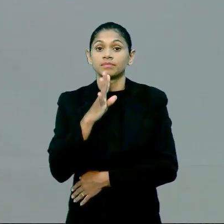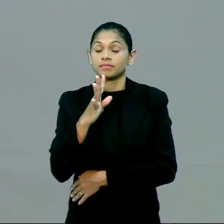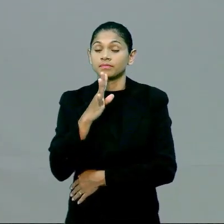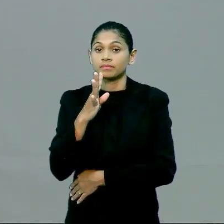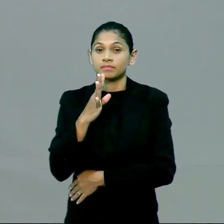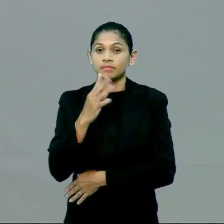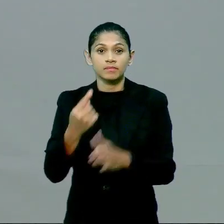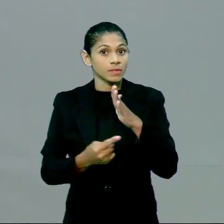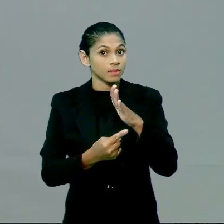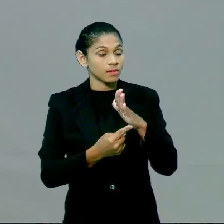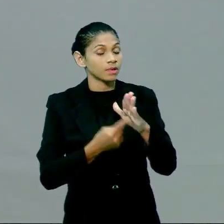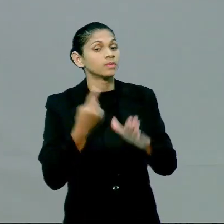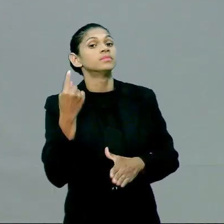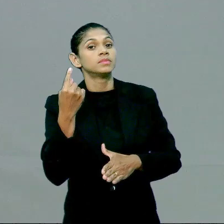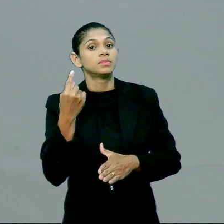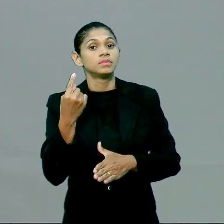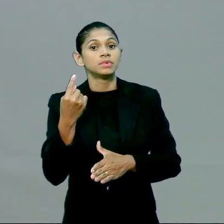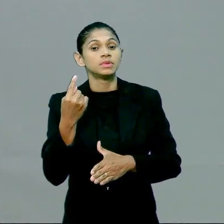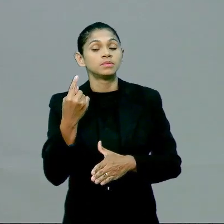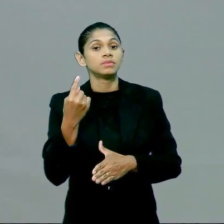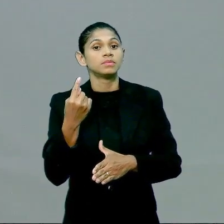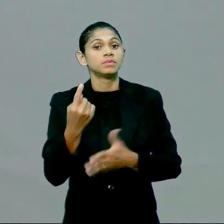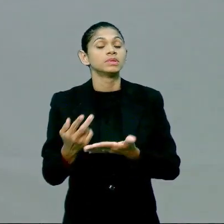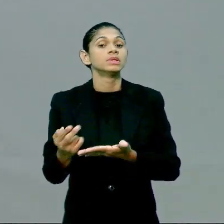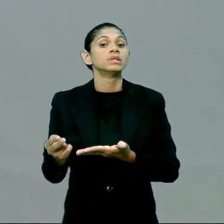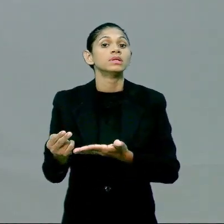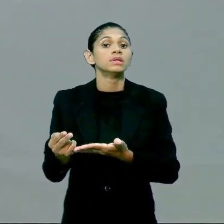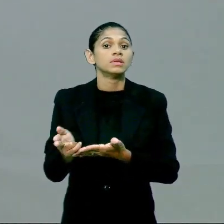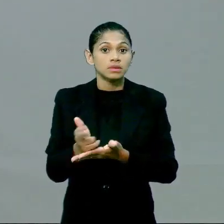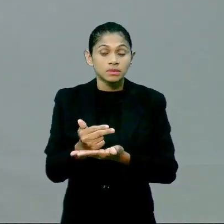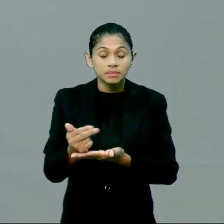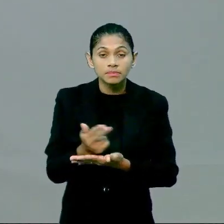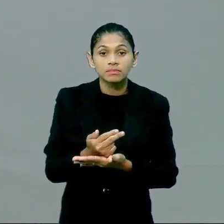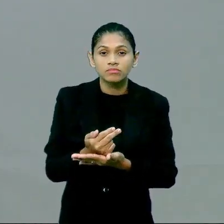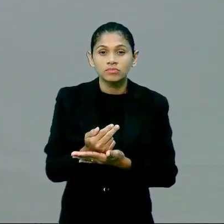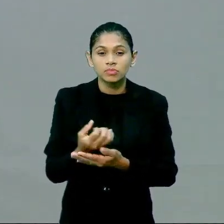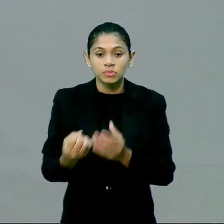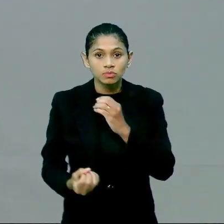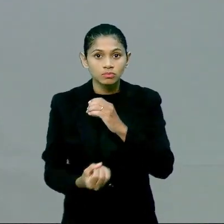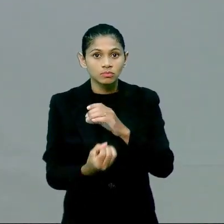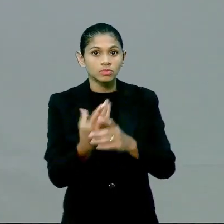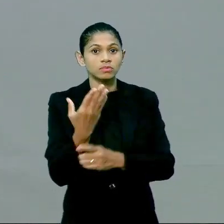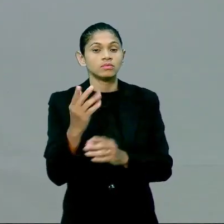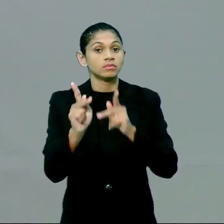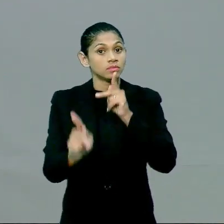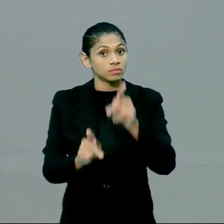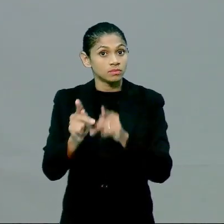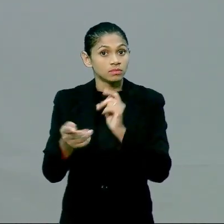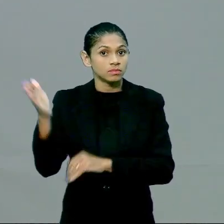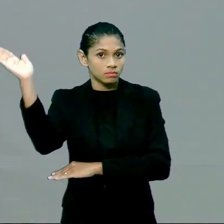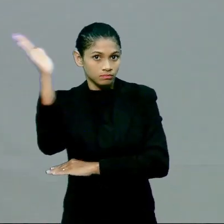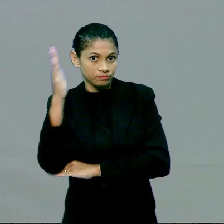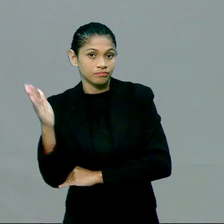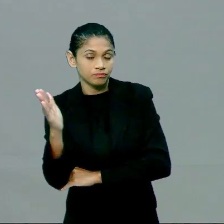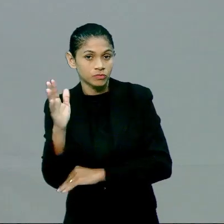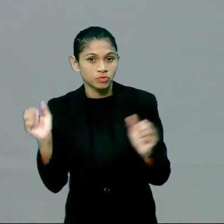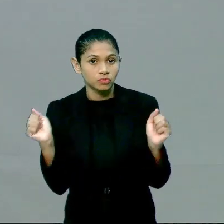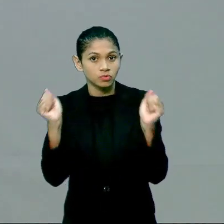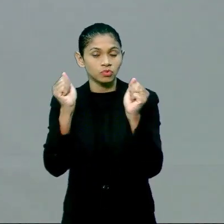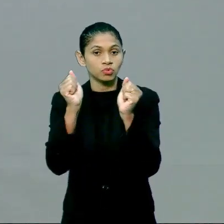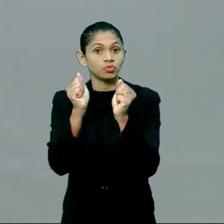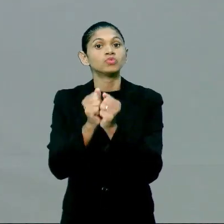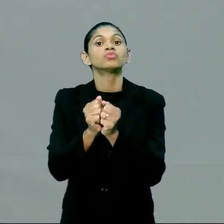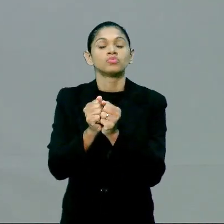como a primeira obra que mostra a origem da formação do povo brasileiro, que se dá pela junção de uma índia